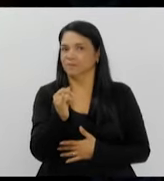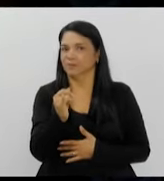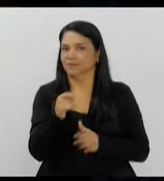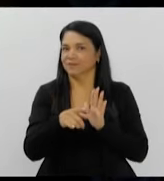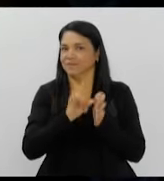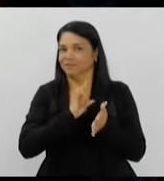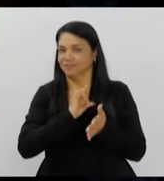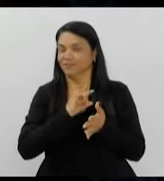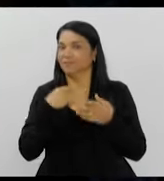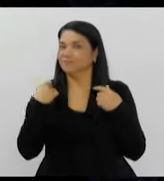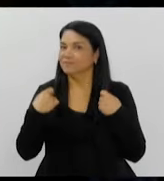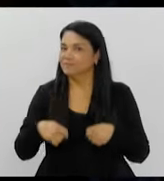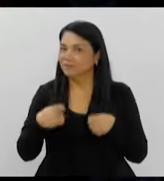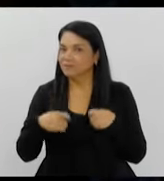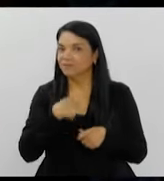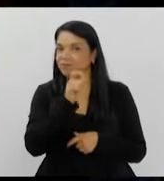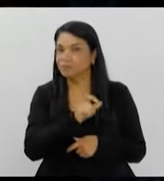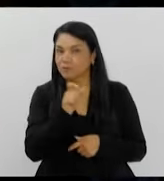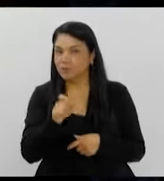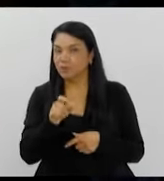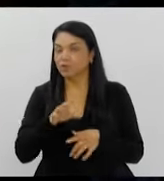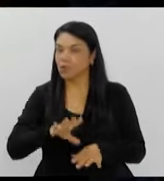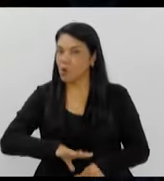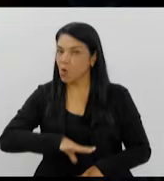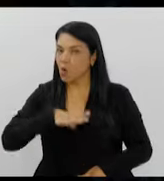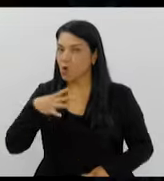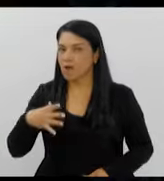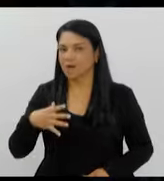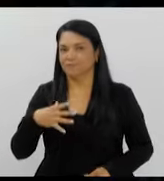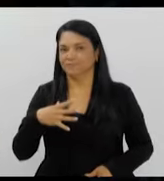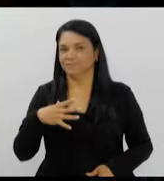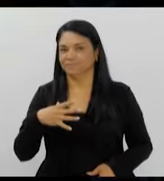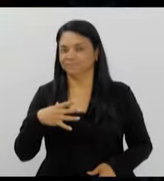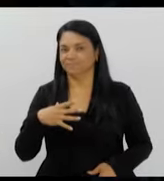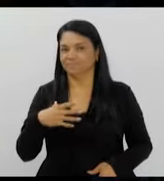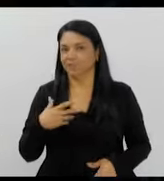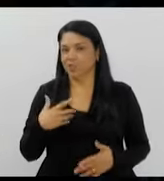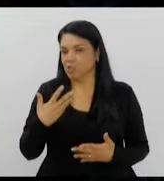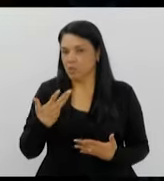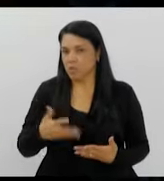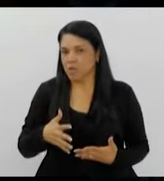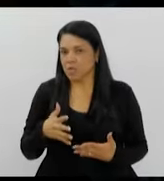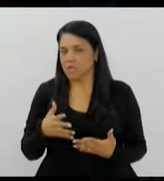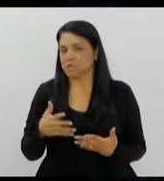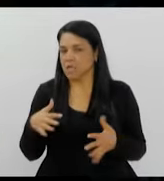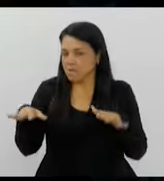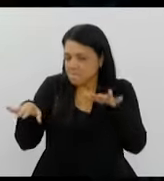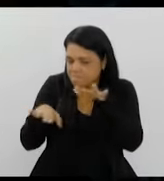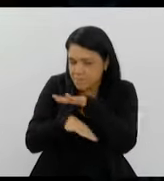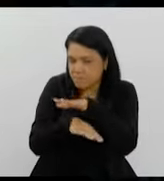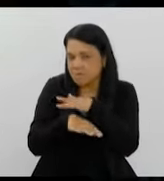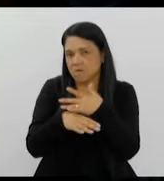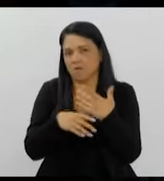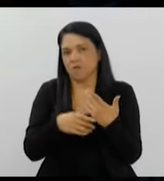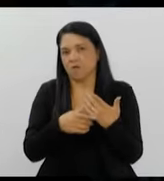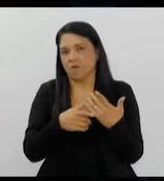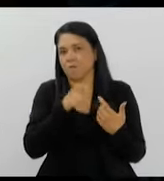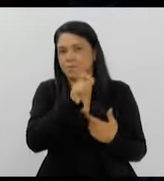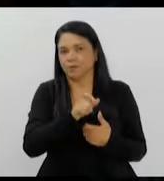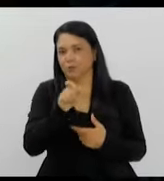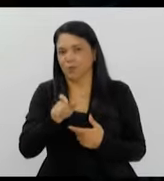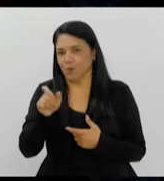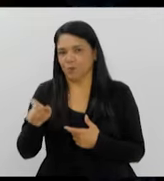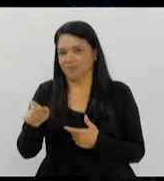gente que tenha coragem que não Coma na mão de ninguém que não seja Refém de ninguém e que